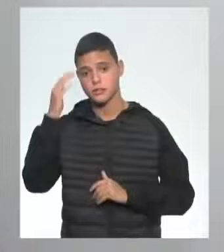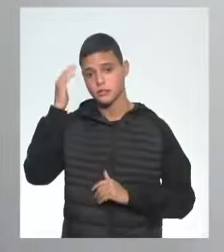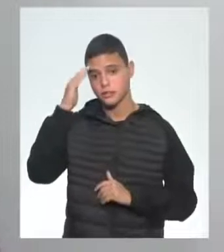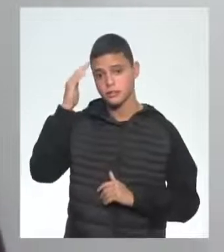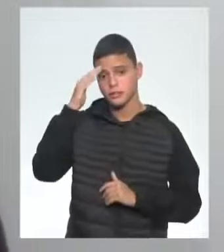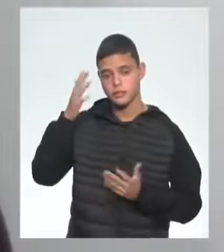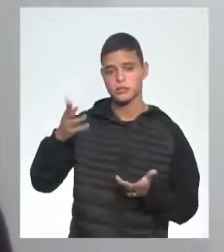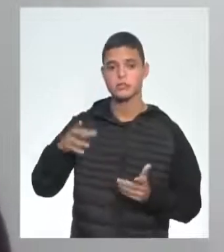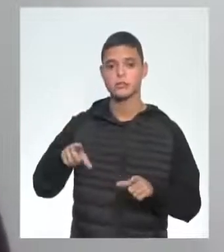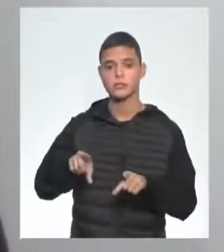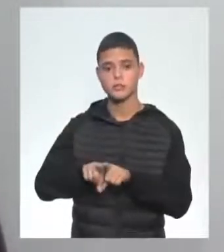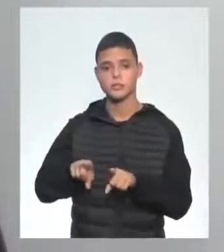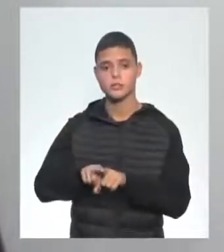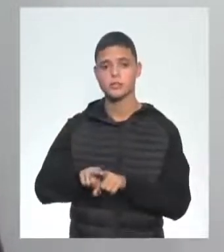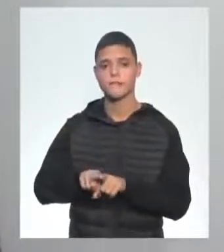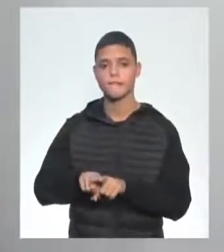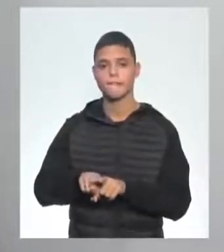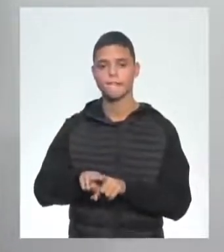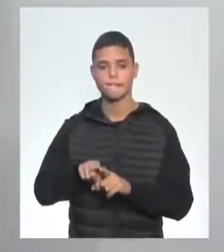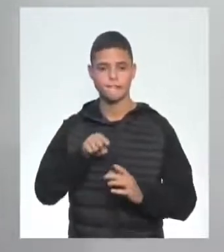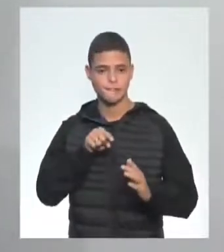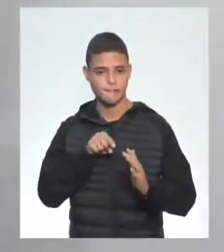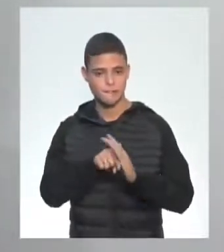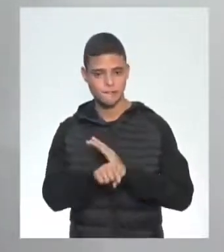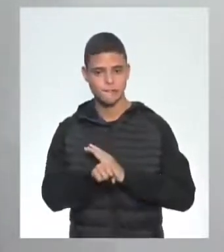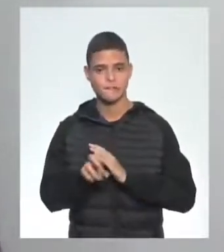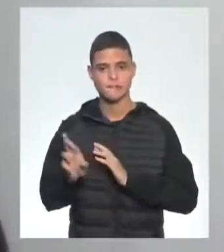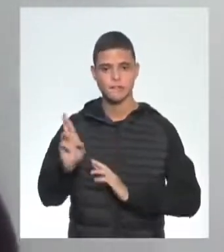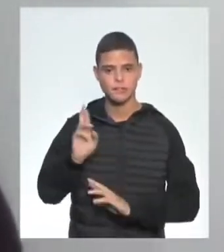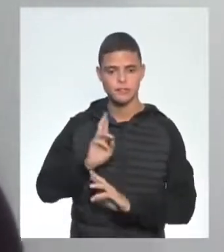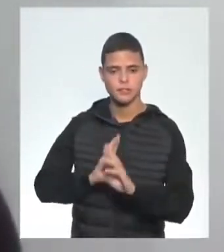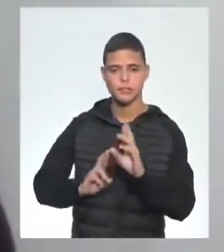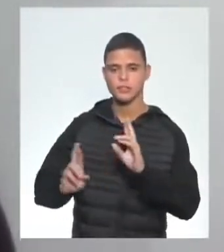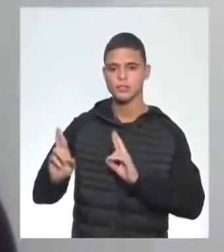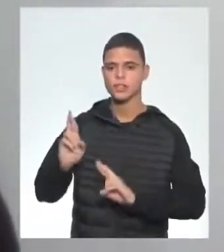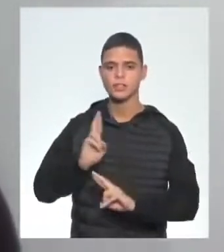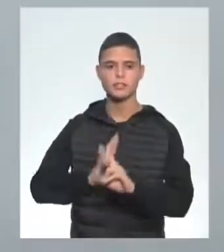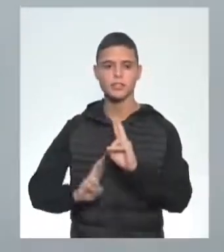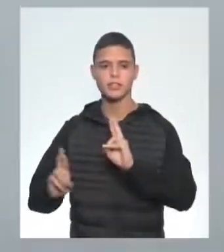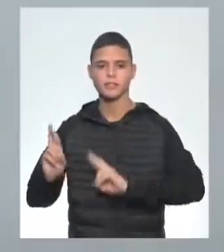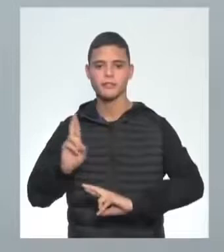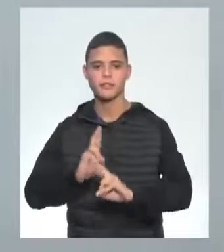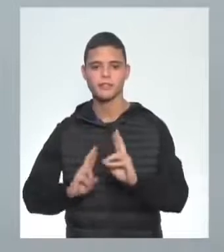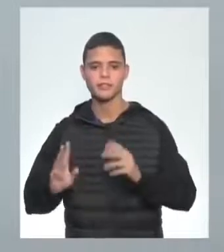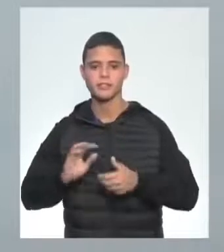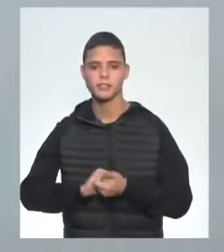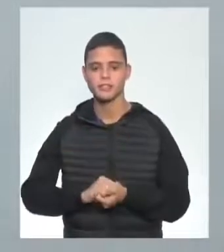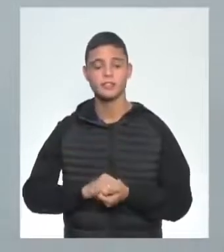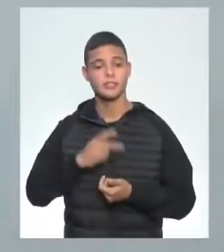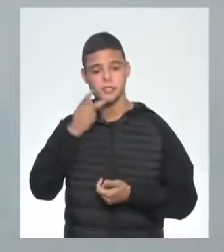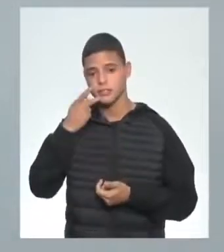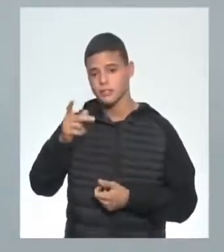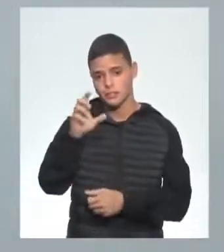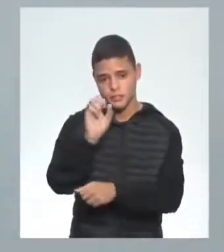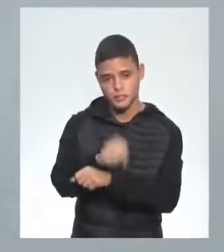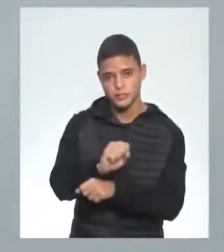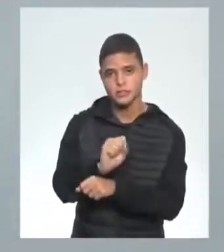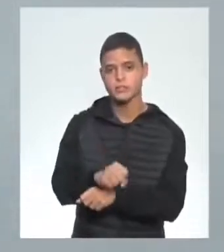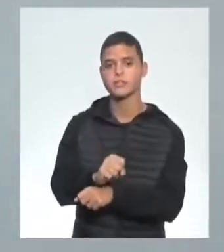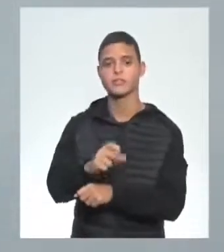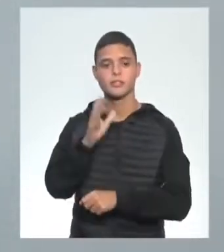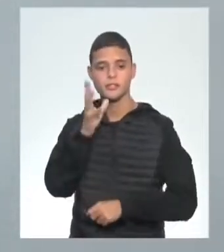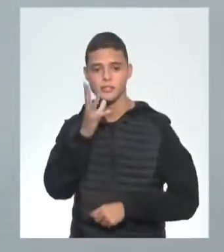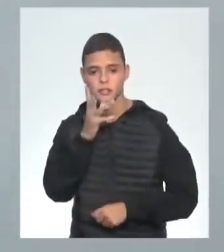da escola. Mais uma outra resposta, professora Tayana, que você olhou. Então, eles estão falando que sim. Eu vi que eles demoraram um